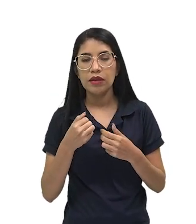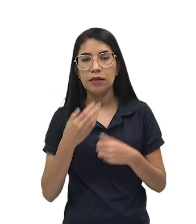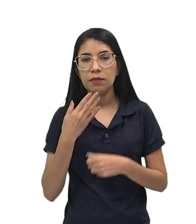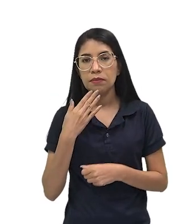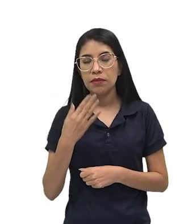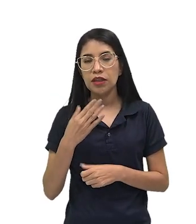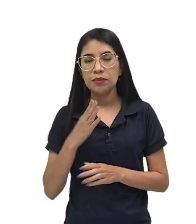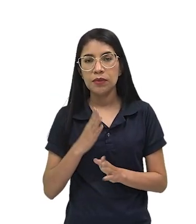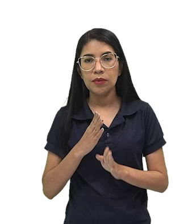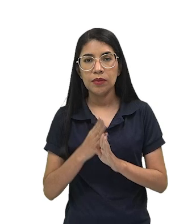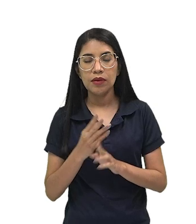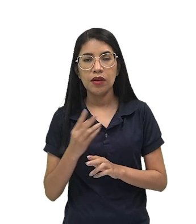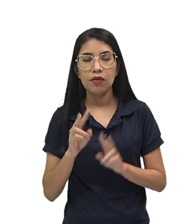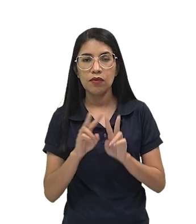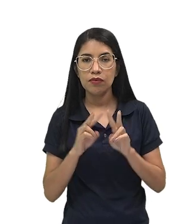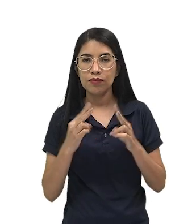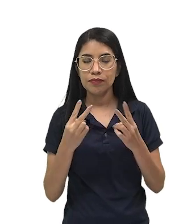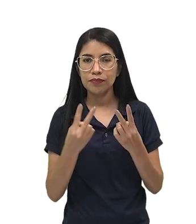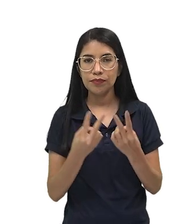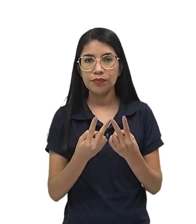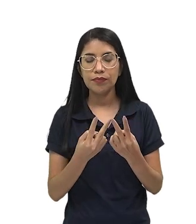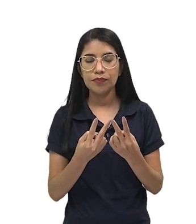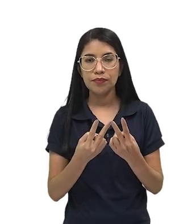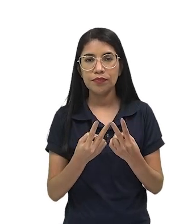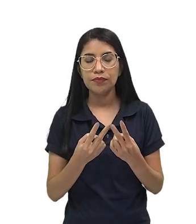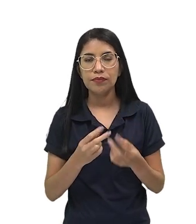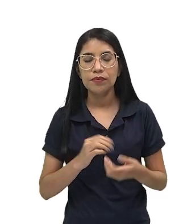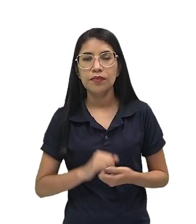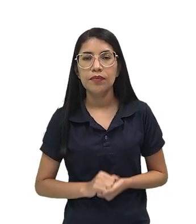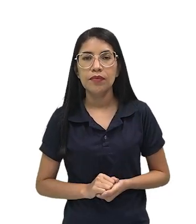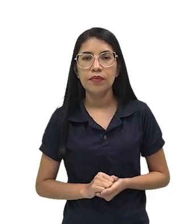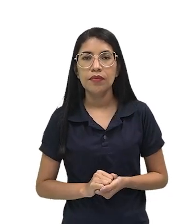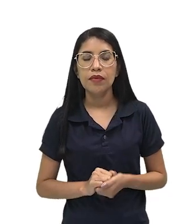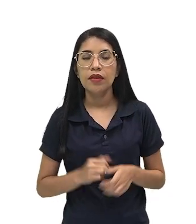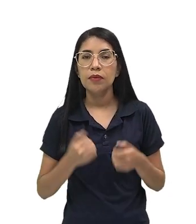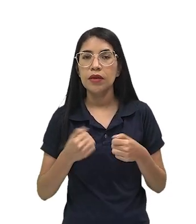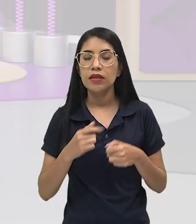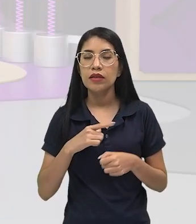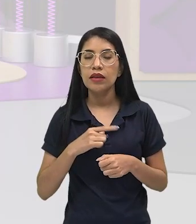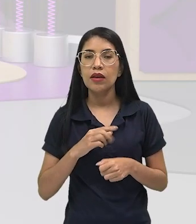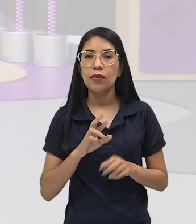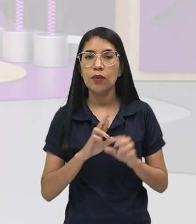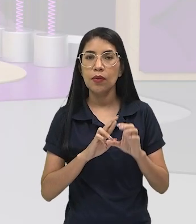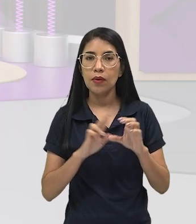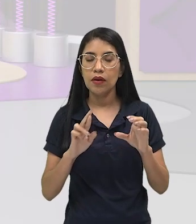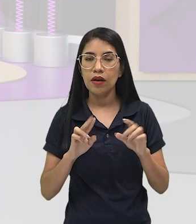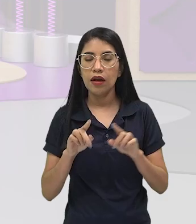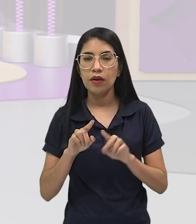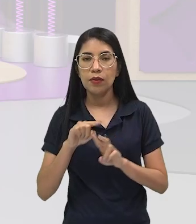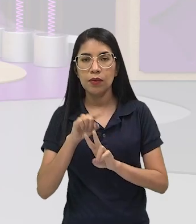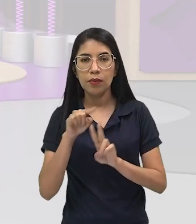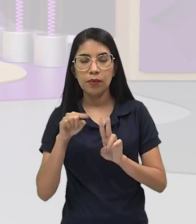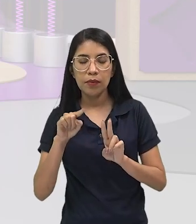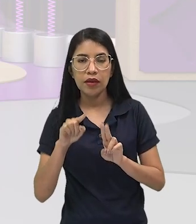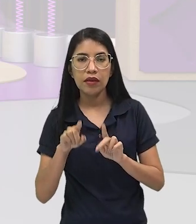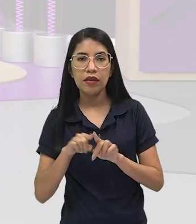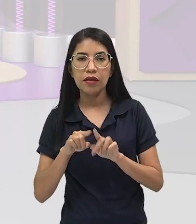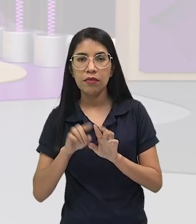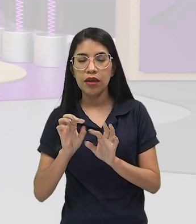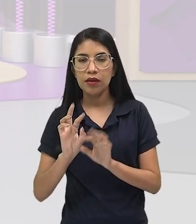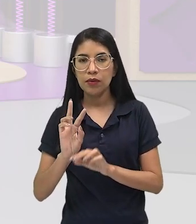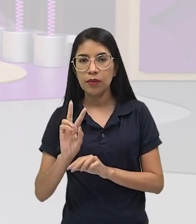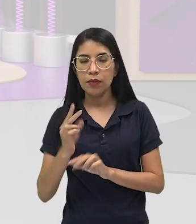nós determinarmos o volume, beleza? Então, eu tenho que ter o raio, tenho que ter o π e tenho que ter o